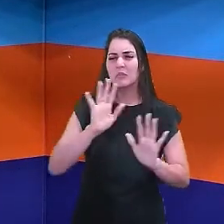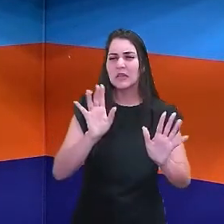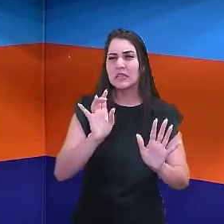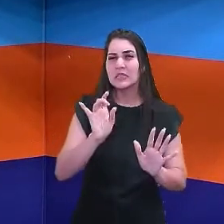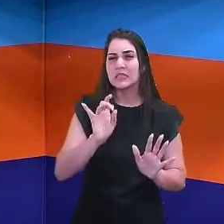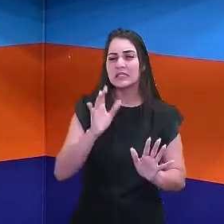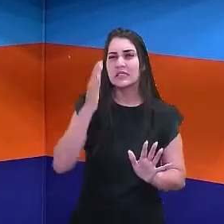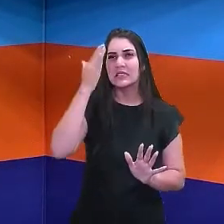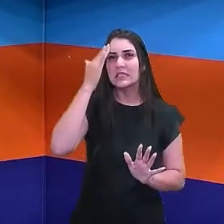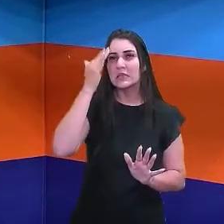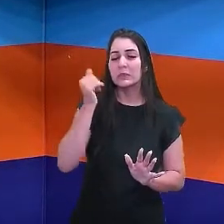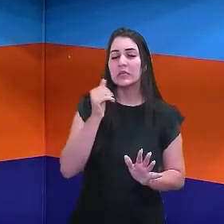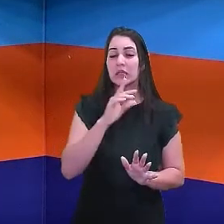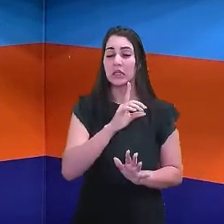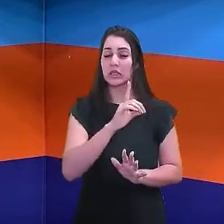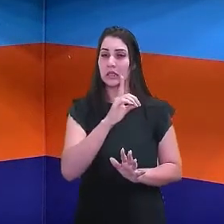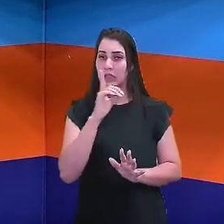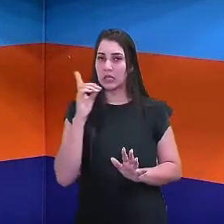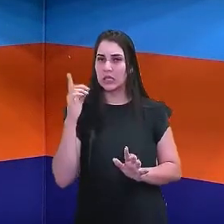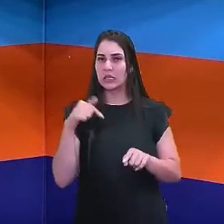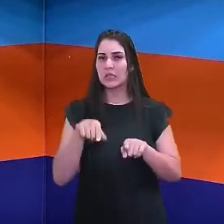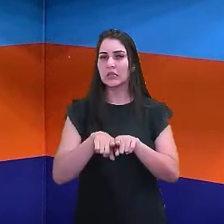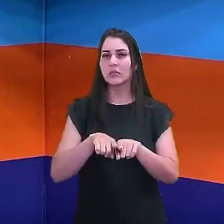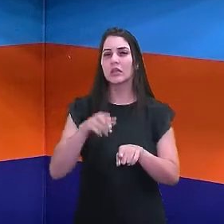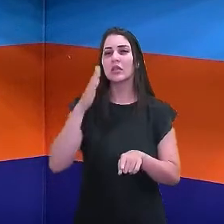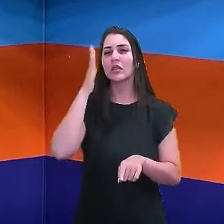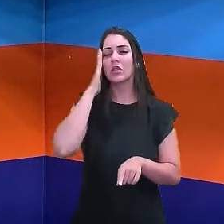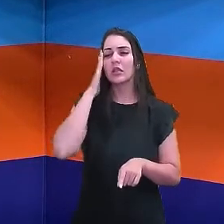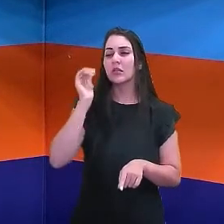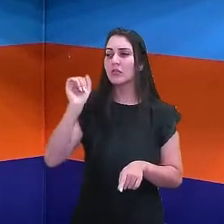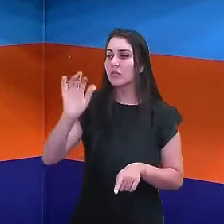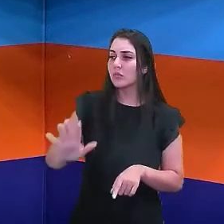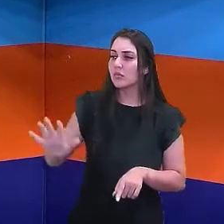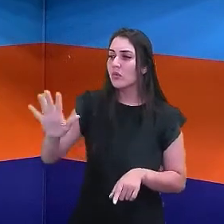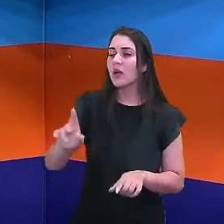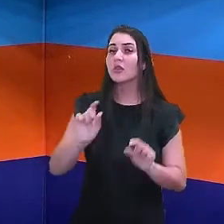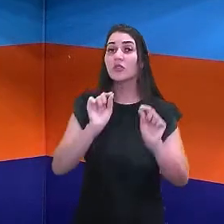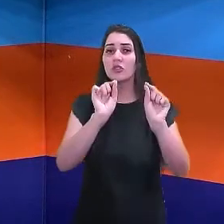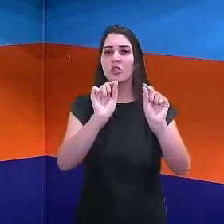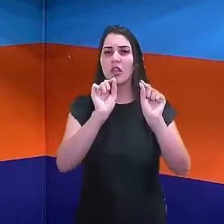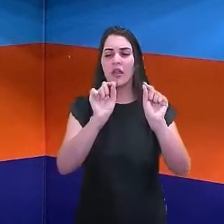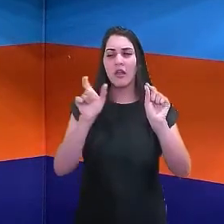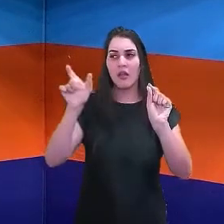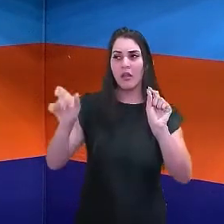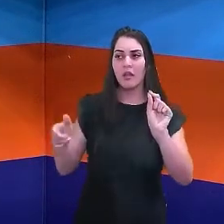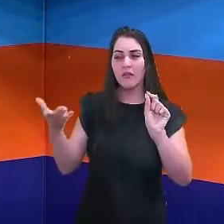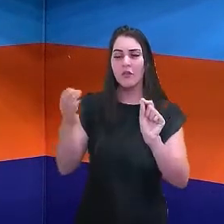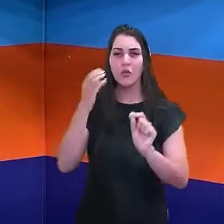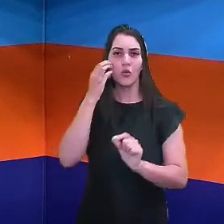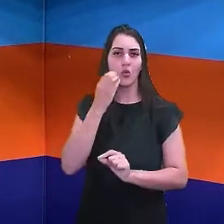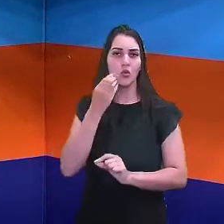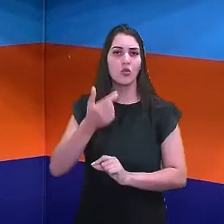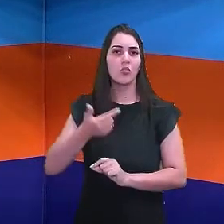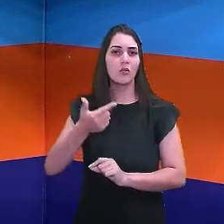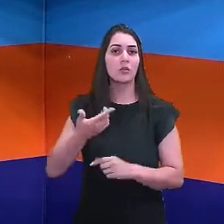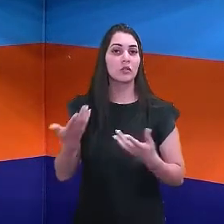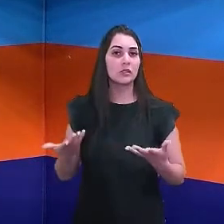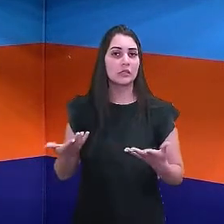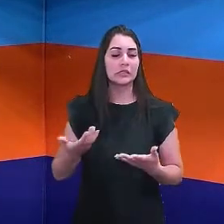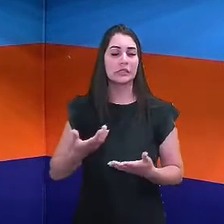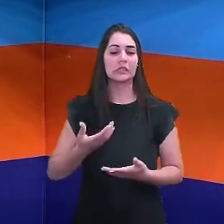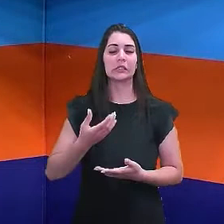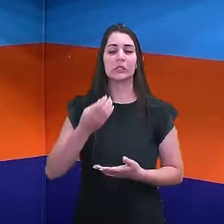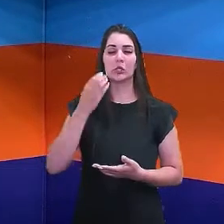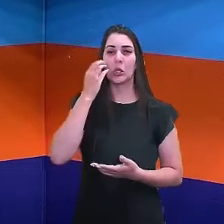para compreendermos uma imagem de quem foi um Dom Pedro II, um Dom Pedro